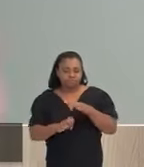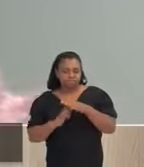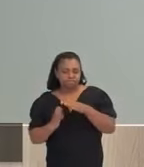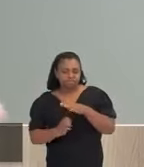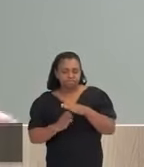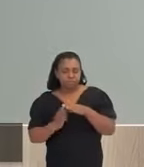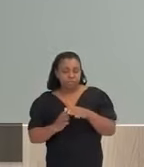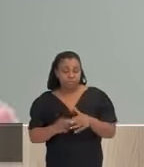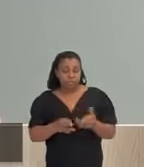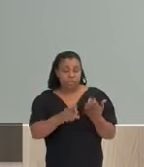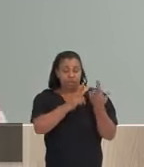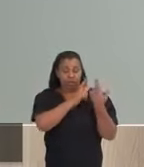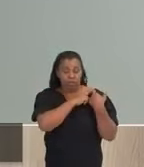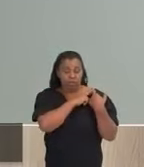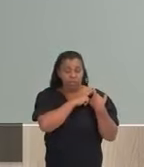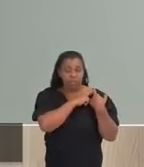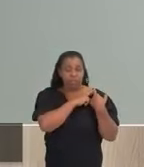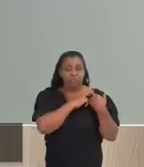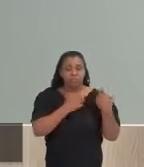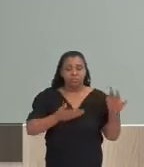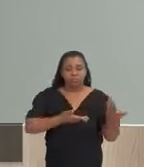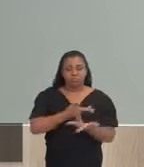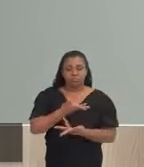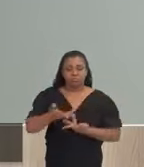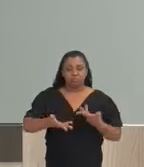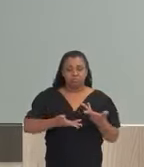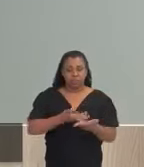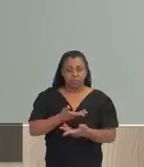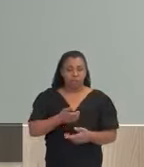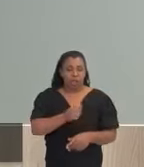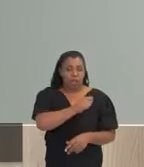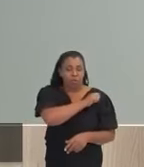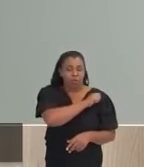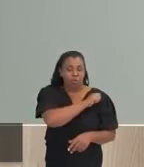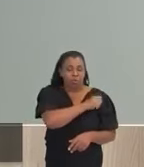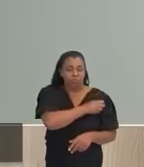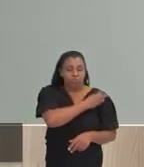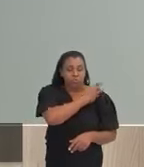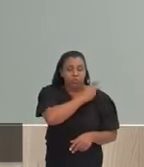da entidade que faz esse intercâmbio do aluno do ensino médio,